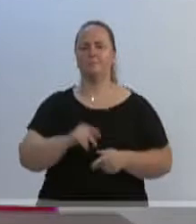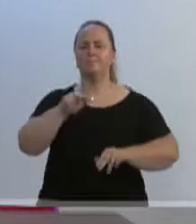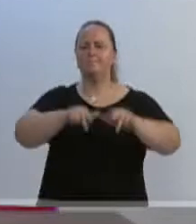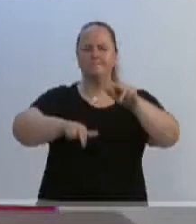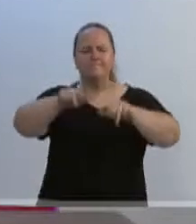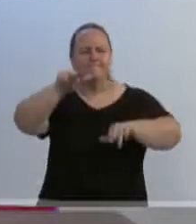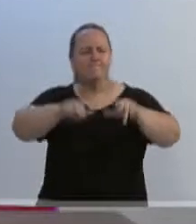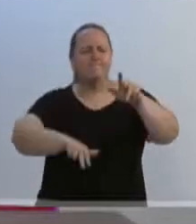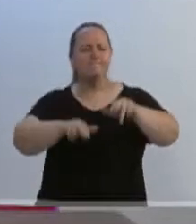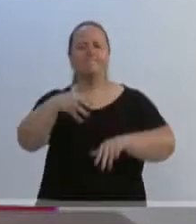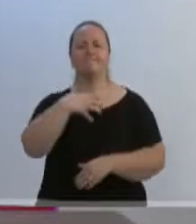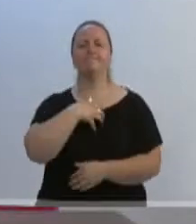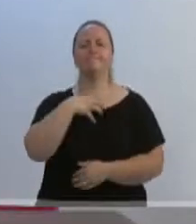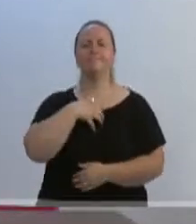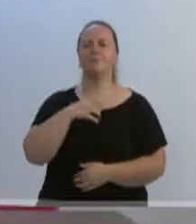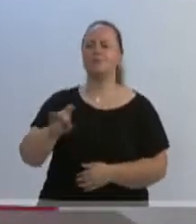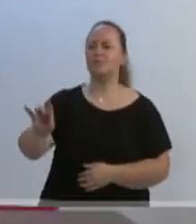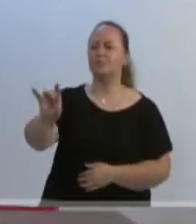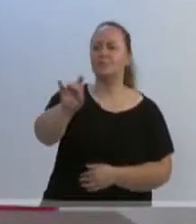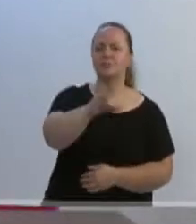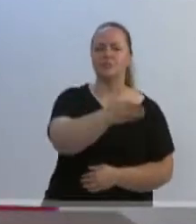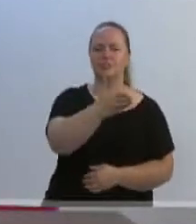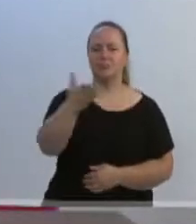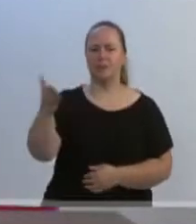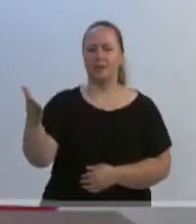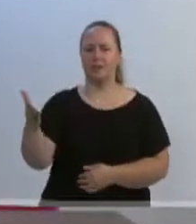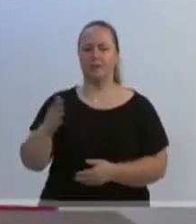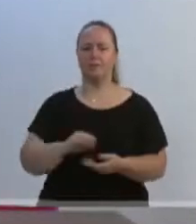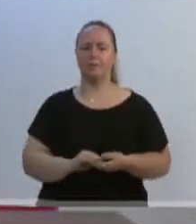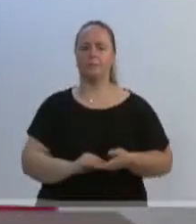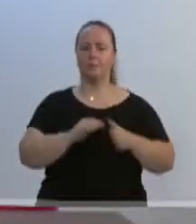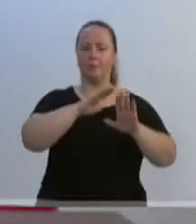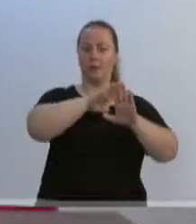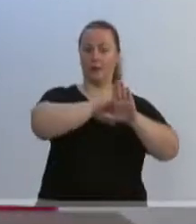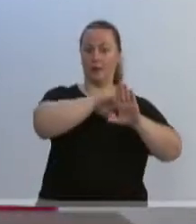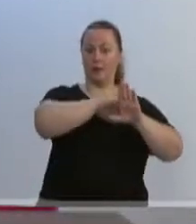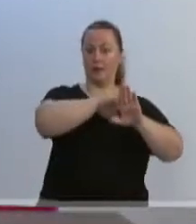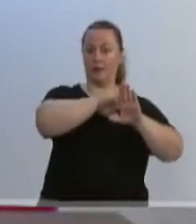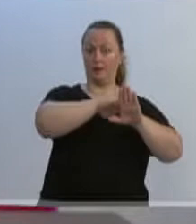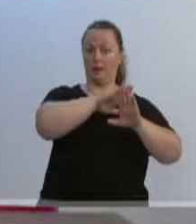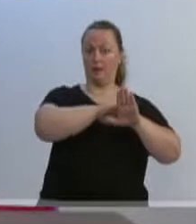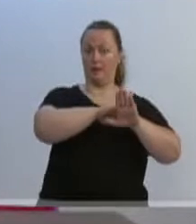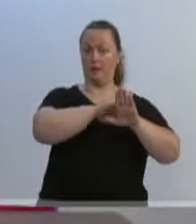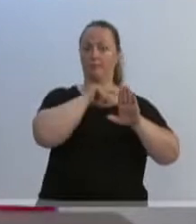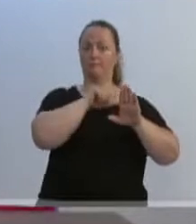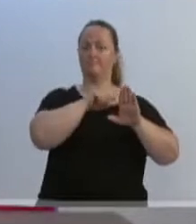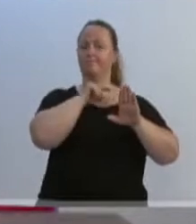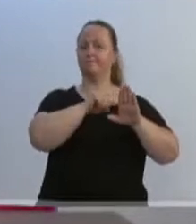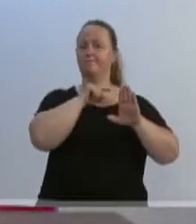as diferenças que nós temos entre as pessoas. E a ideologia,